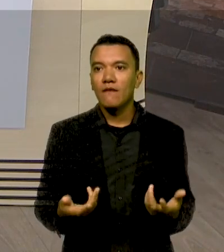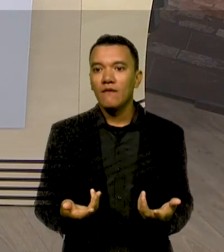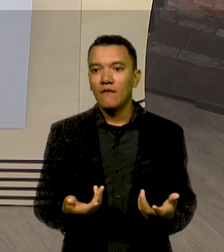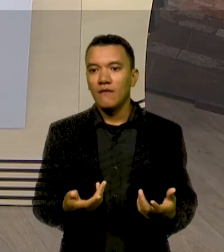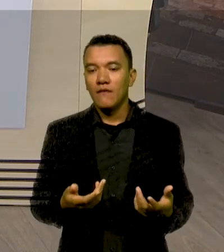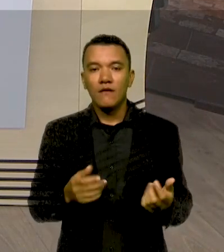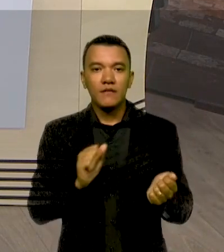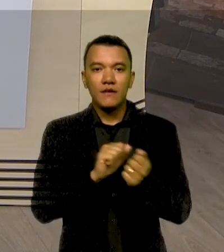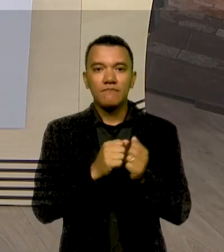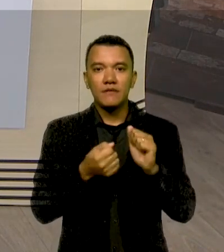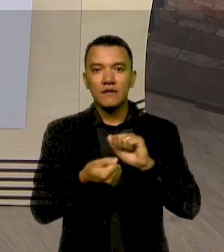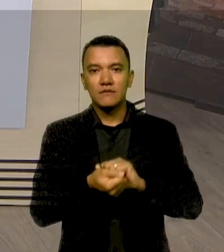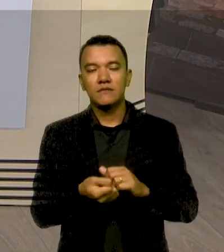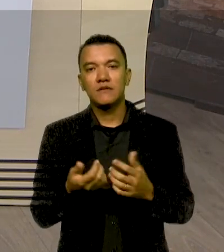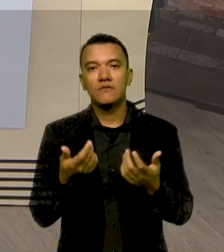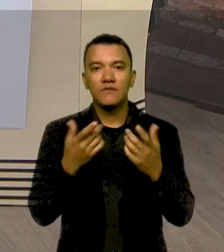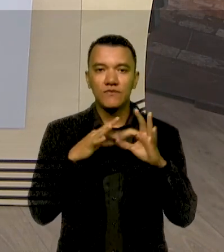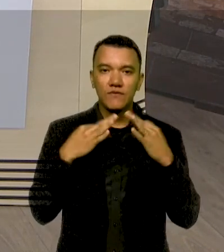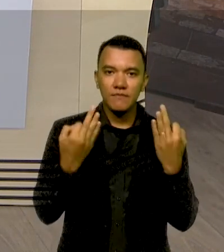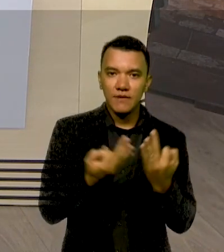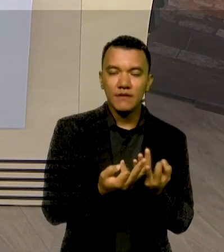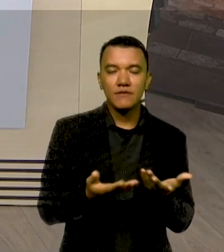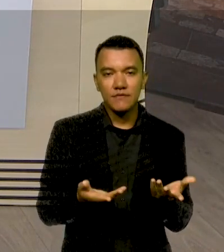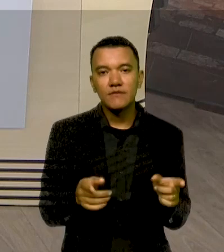uma adaptação da família também,